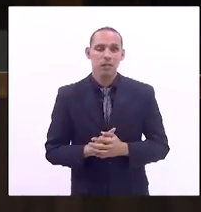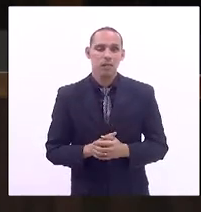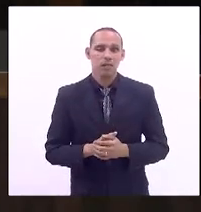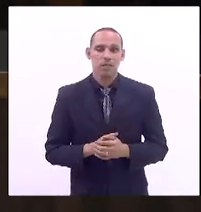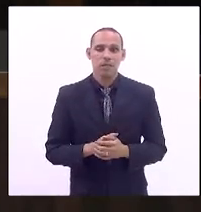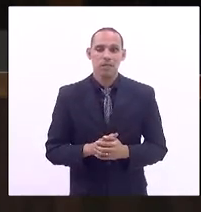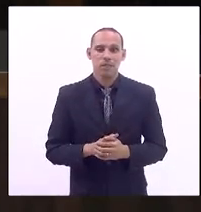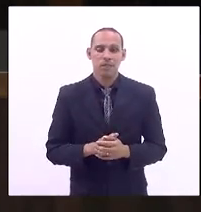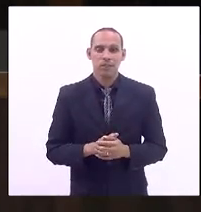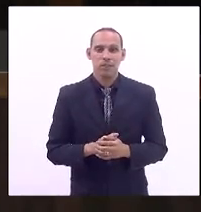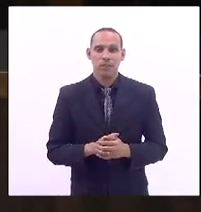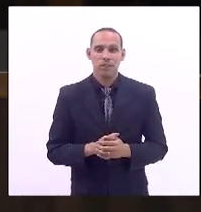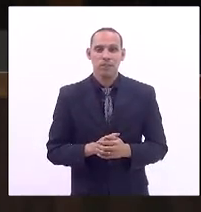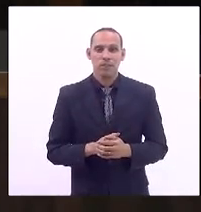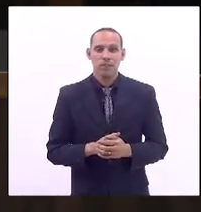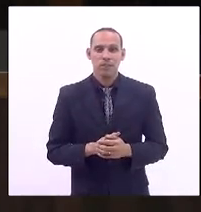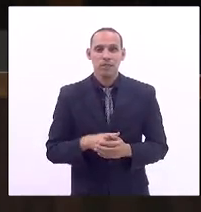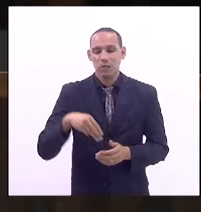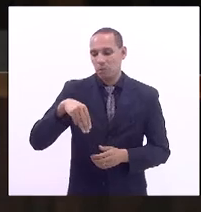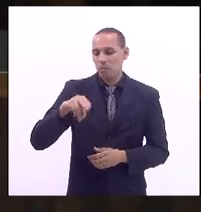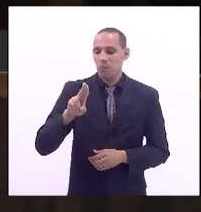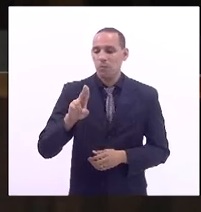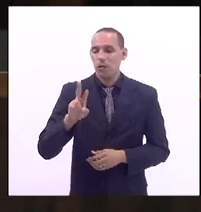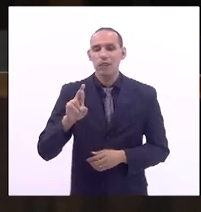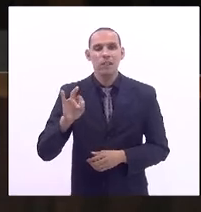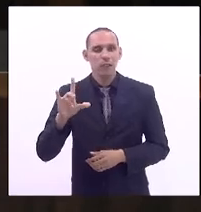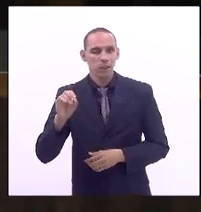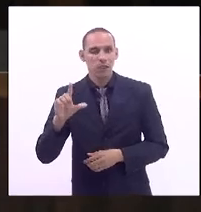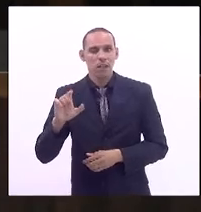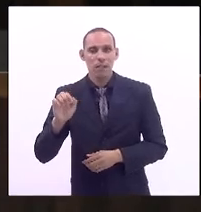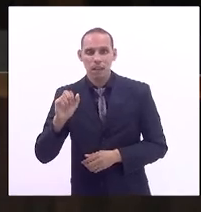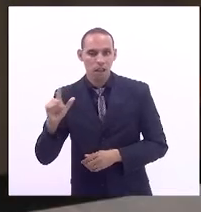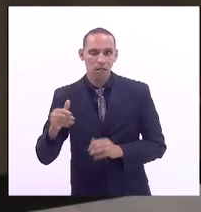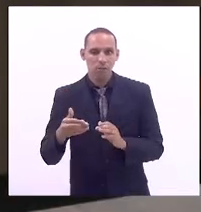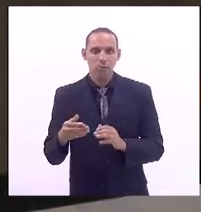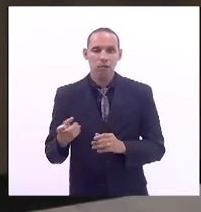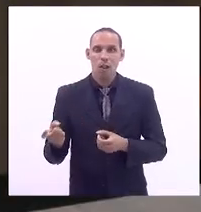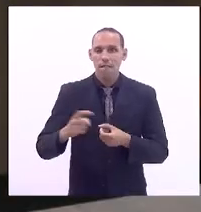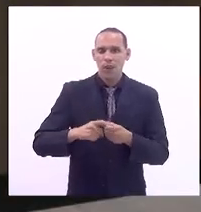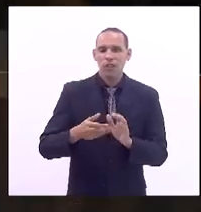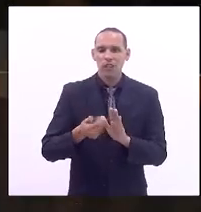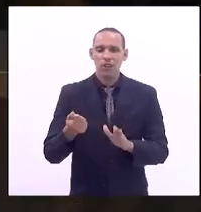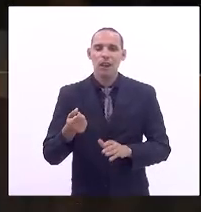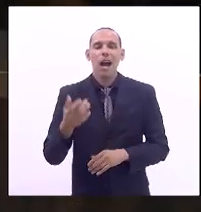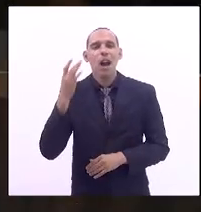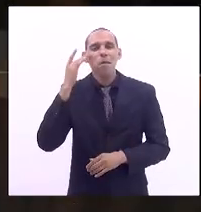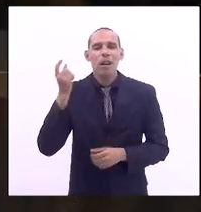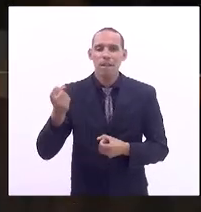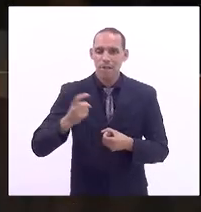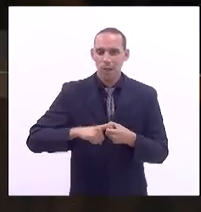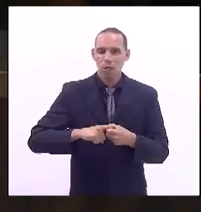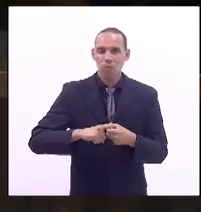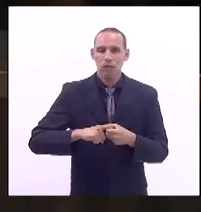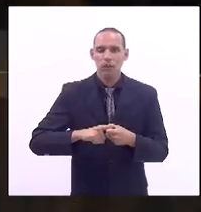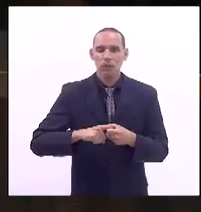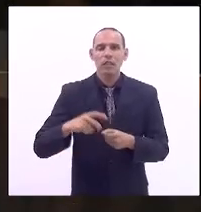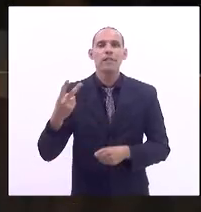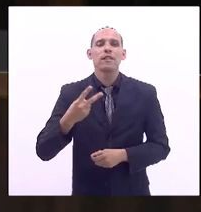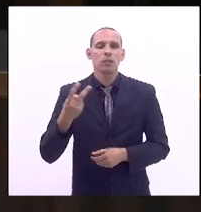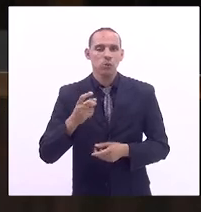do Murilo Leão eu irei fazer um pedido nesse sentido volta amanhã na